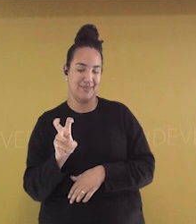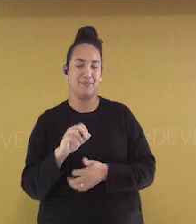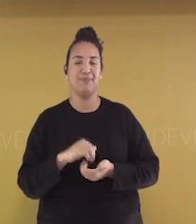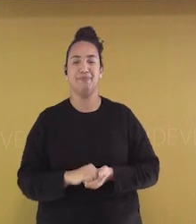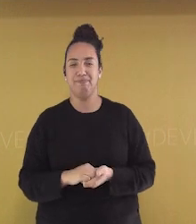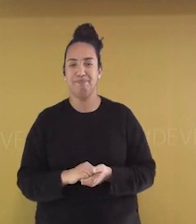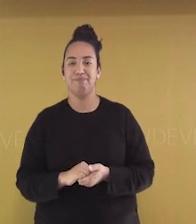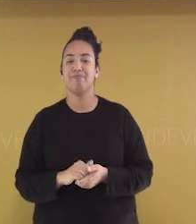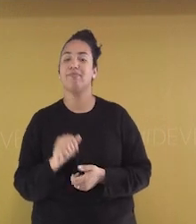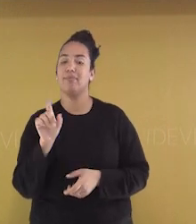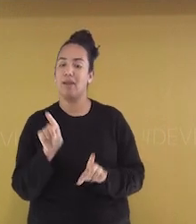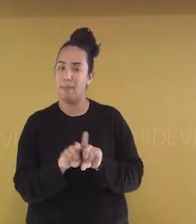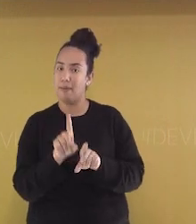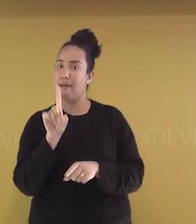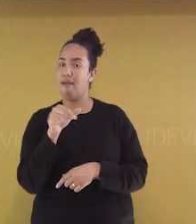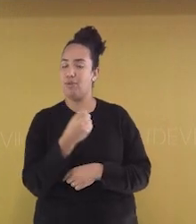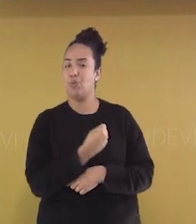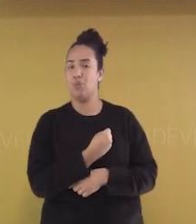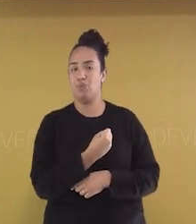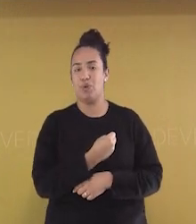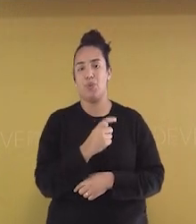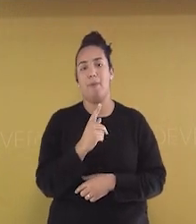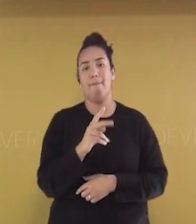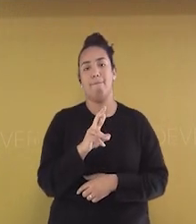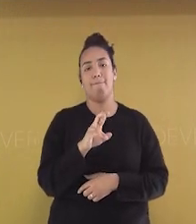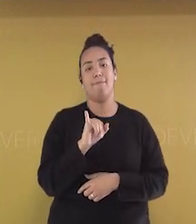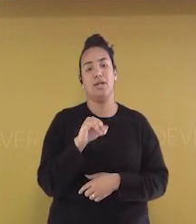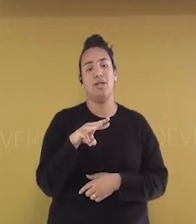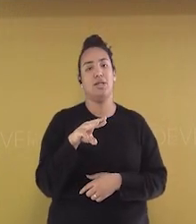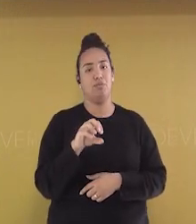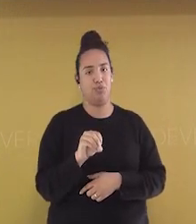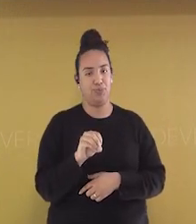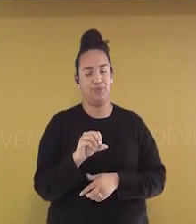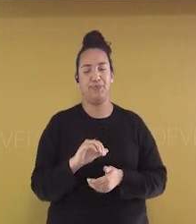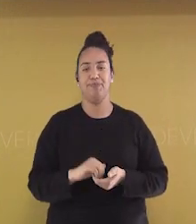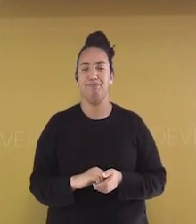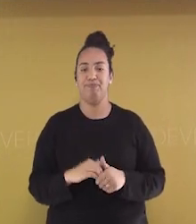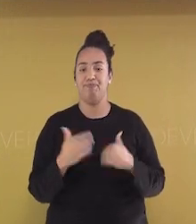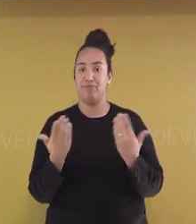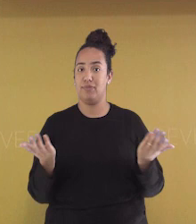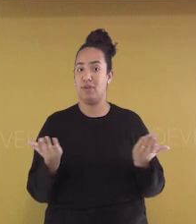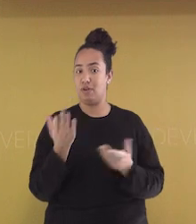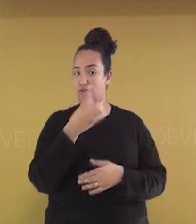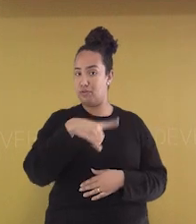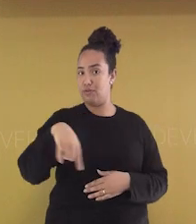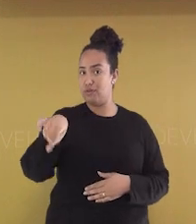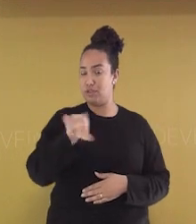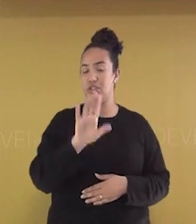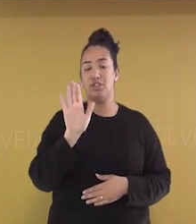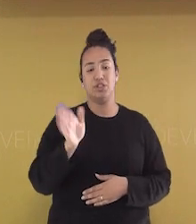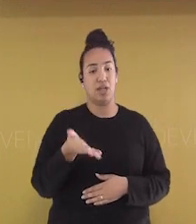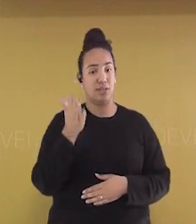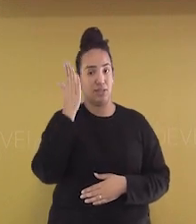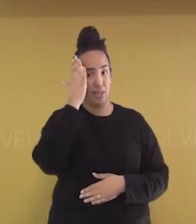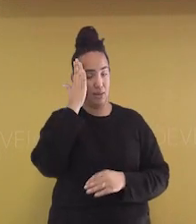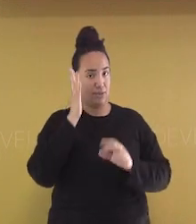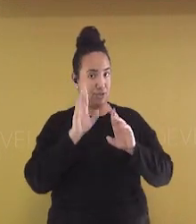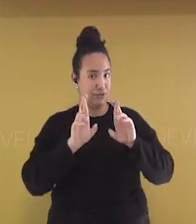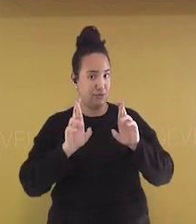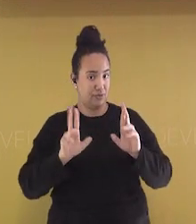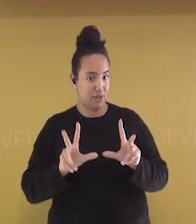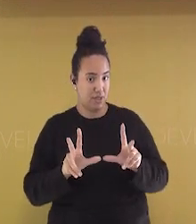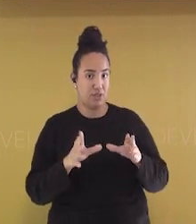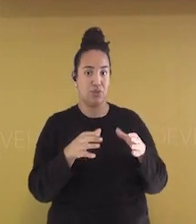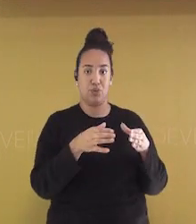5, que também são números primos. Agora que vocês já sabem diferenciar os números